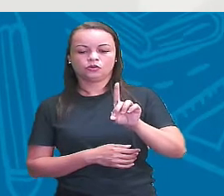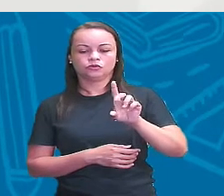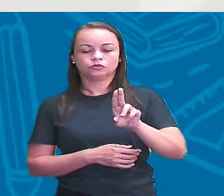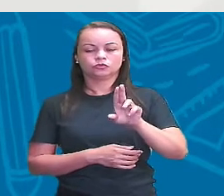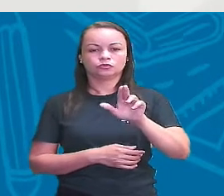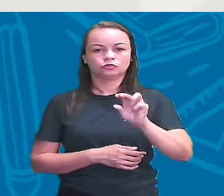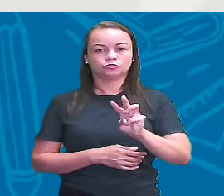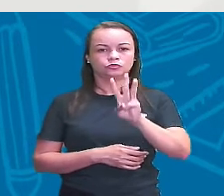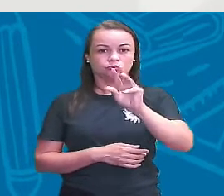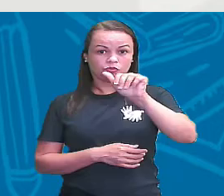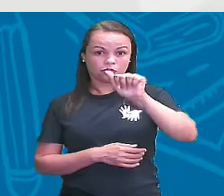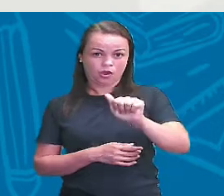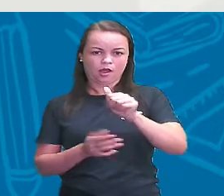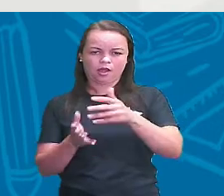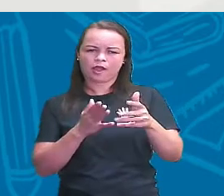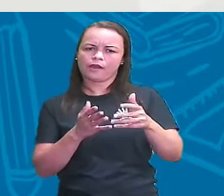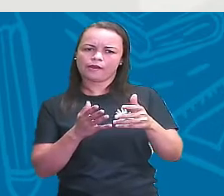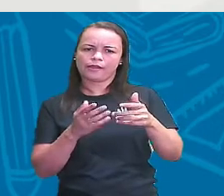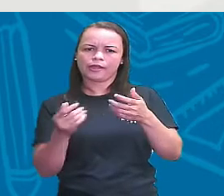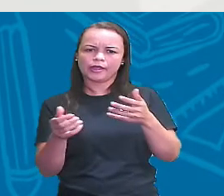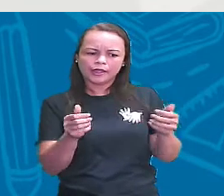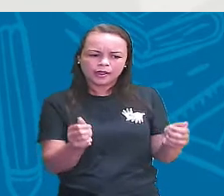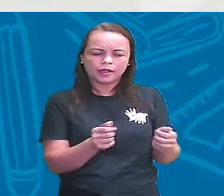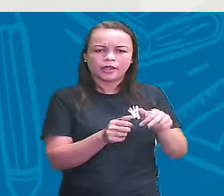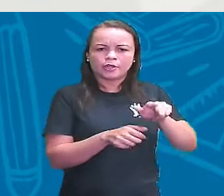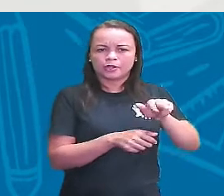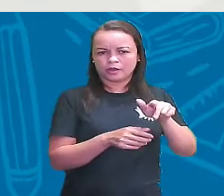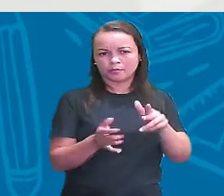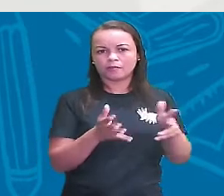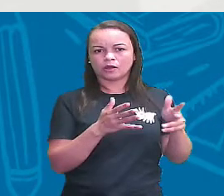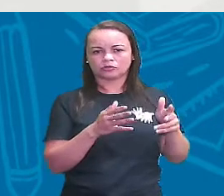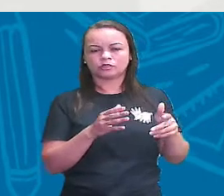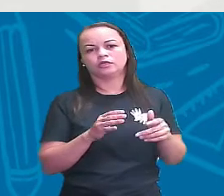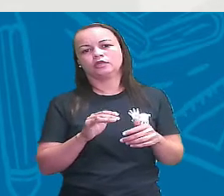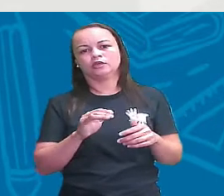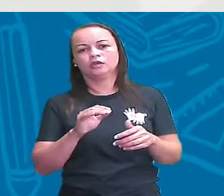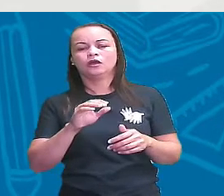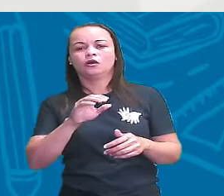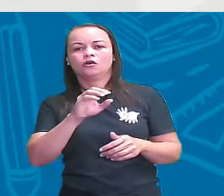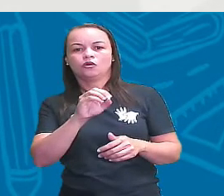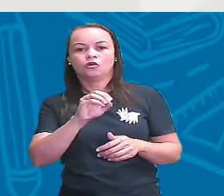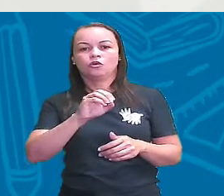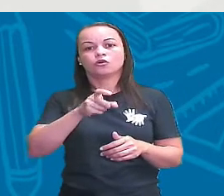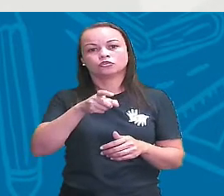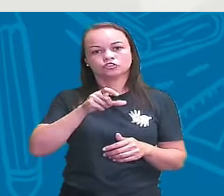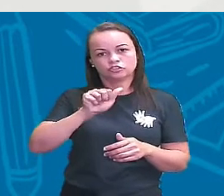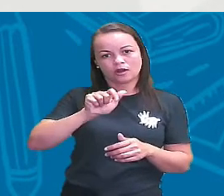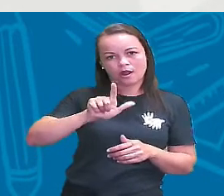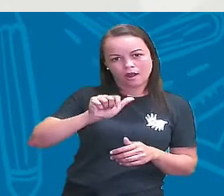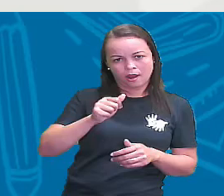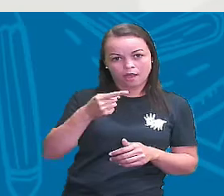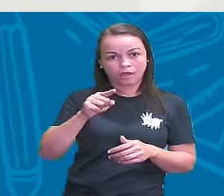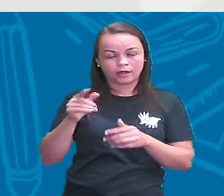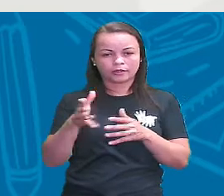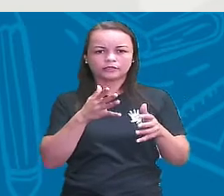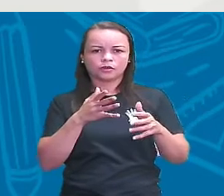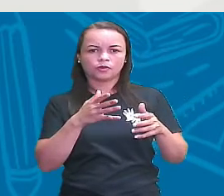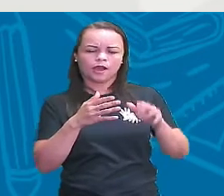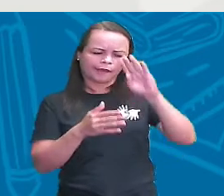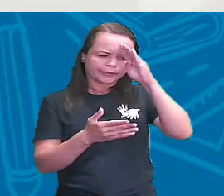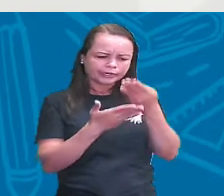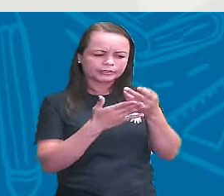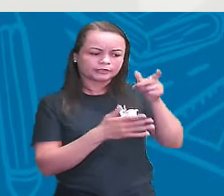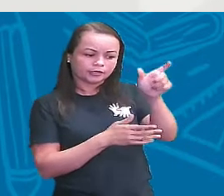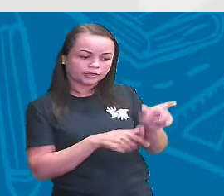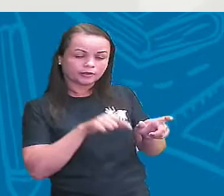Ododua é uma divindade, irmão de Oxalá, que é uma outra divindade, são orixás, tá? E acredita-se que Ododua, ele foi